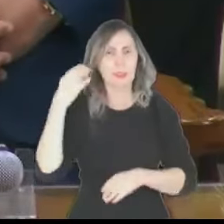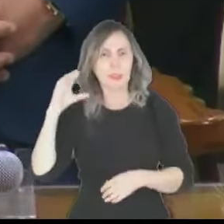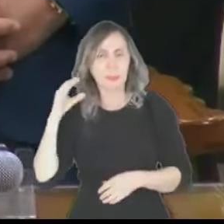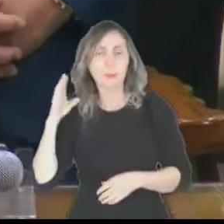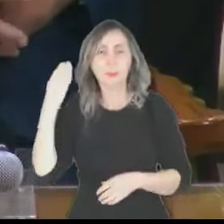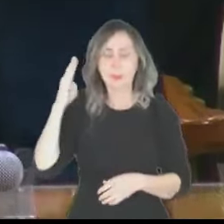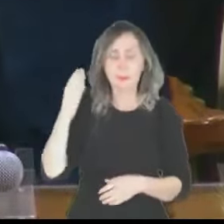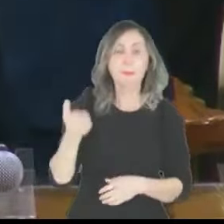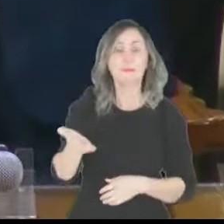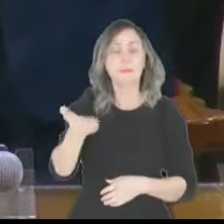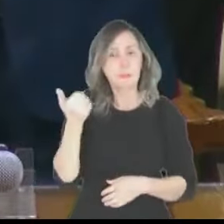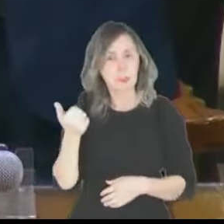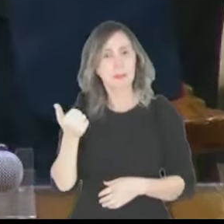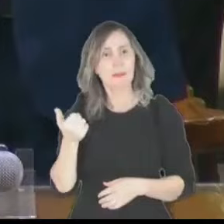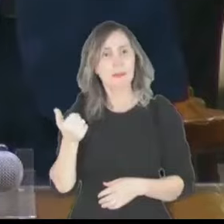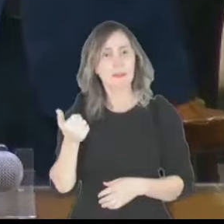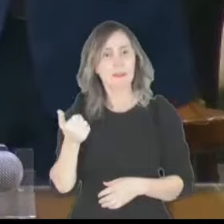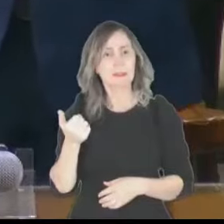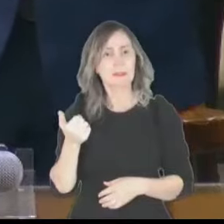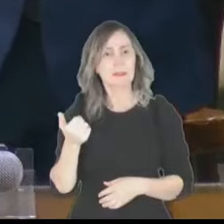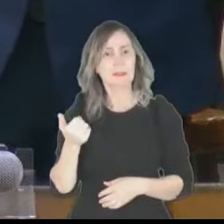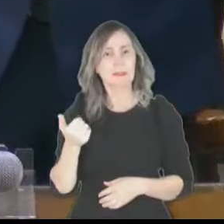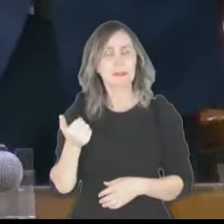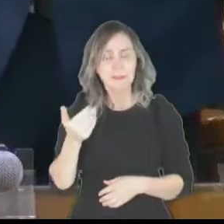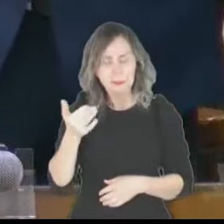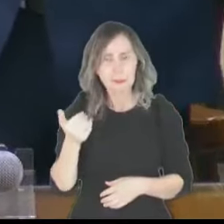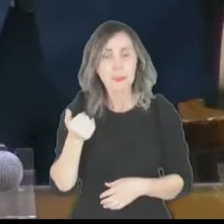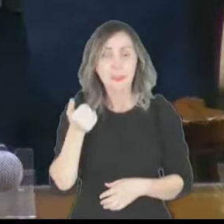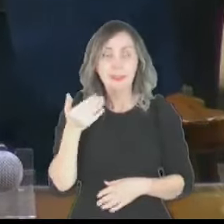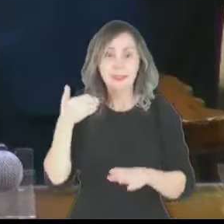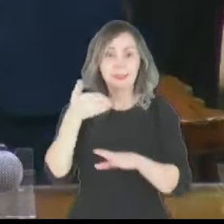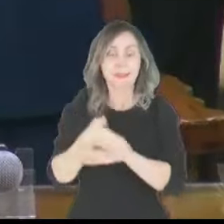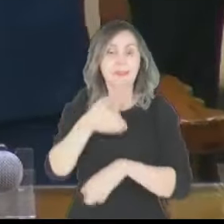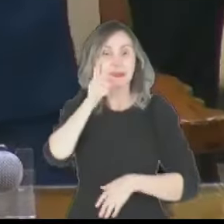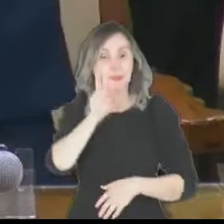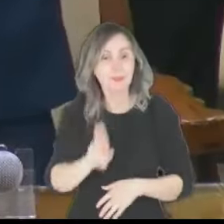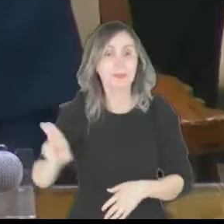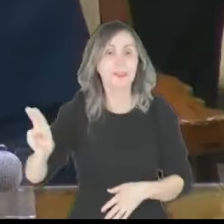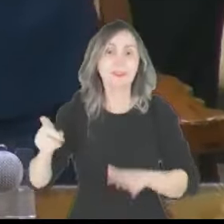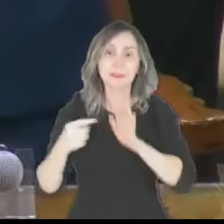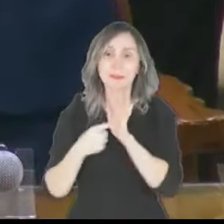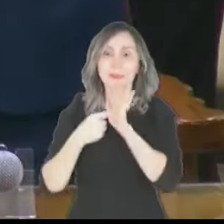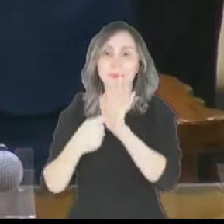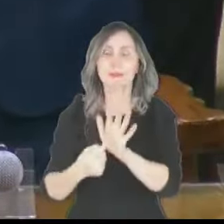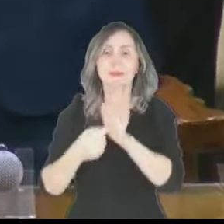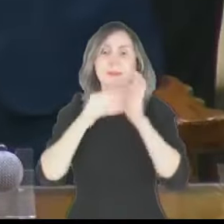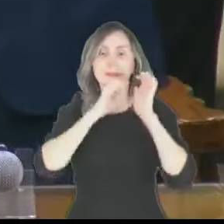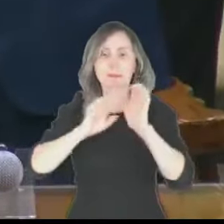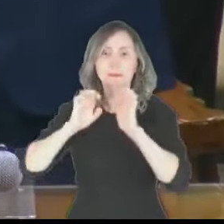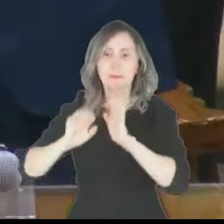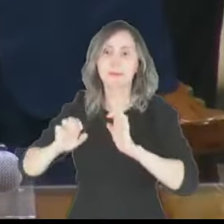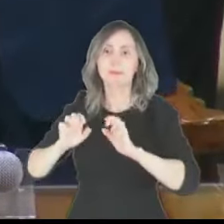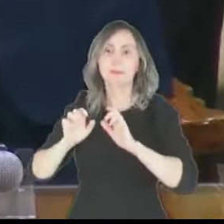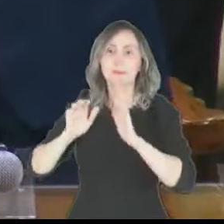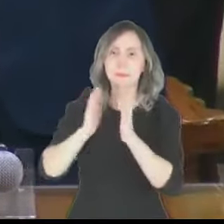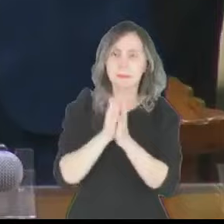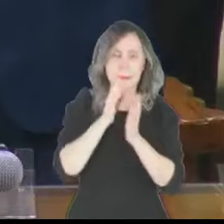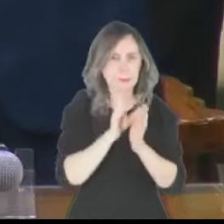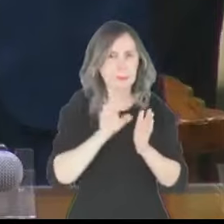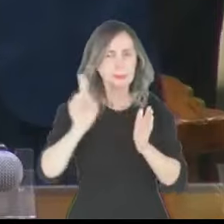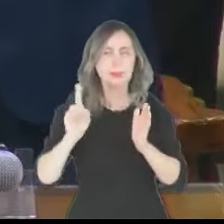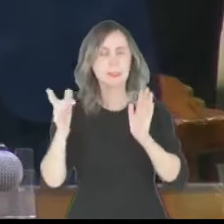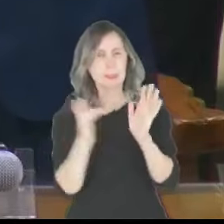à frente Nós vamos orar por você Você que quer Entrar na universidade E quer mostrar Na universidade Que o Evangelho É a palavra de Deus Que